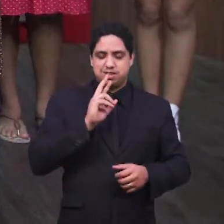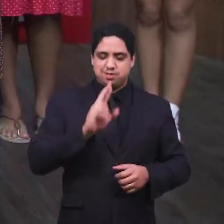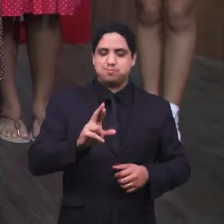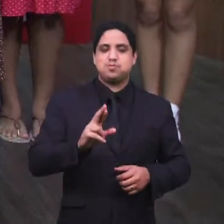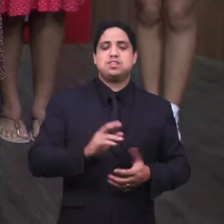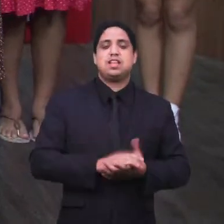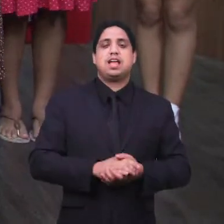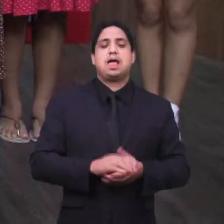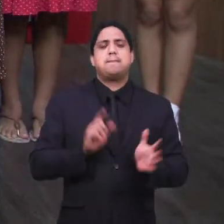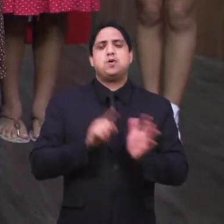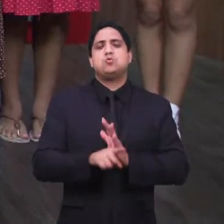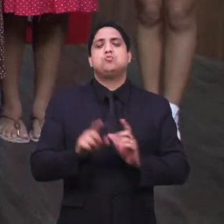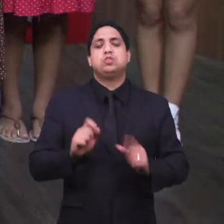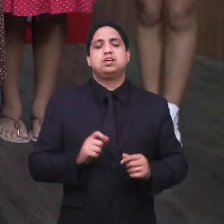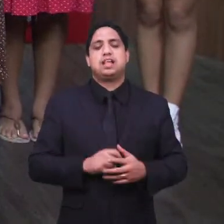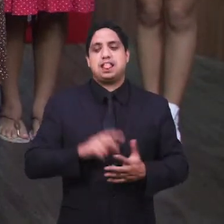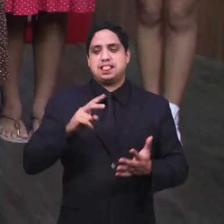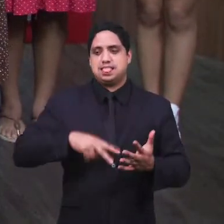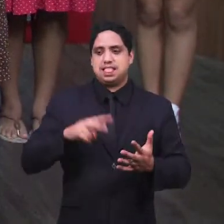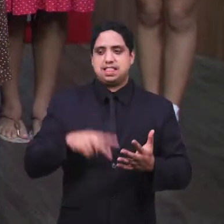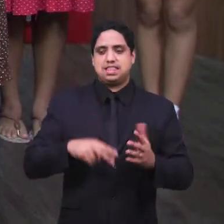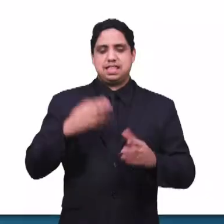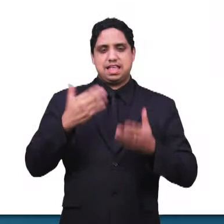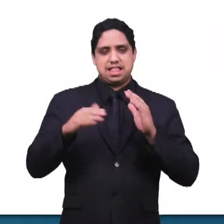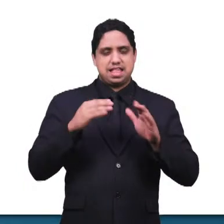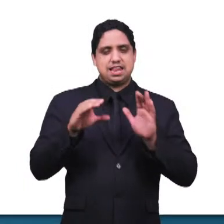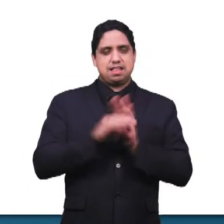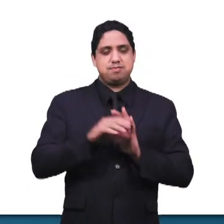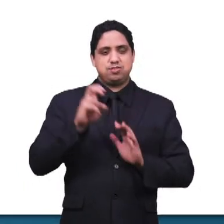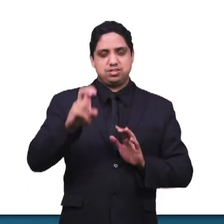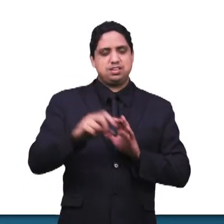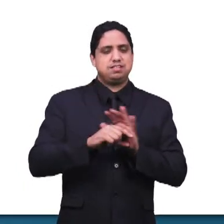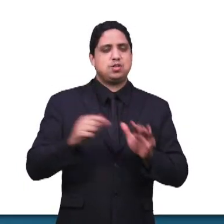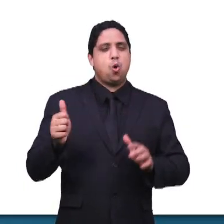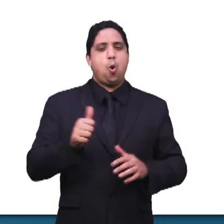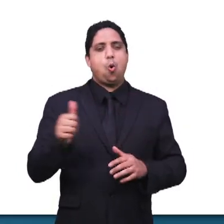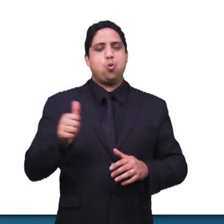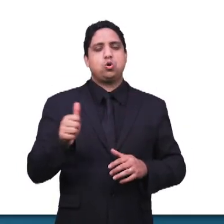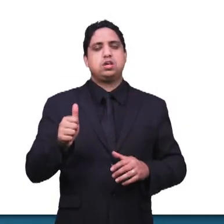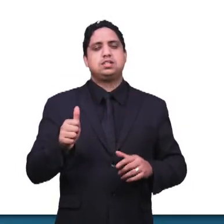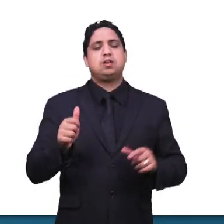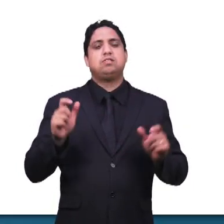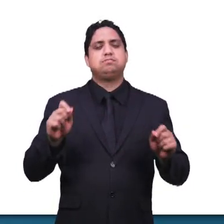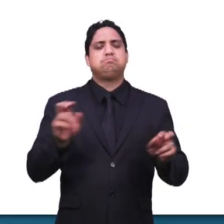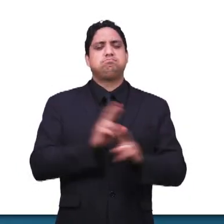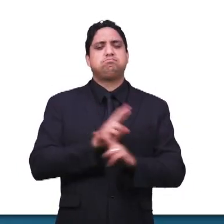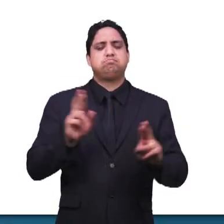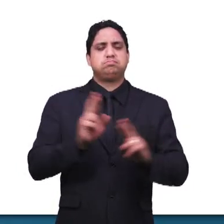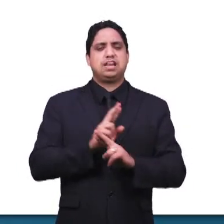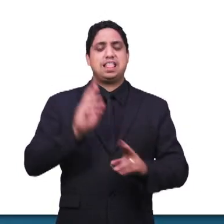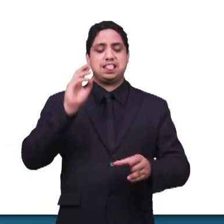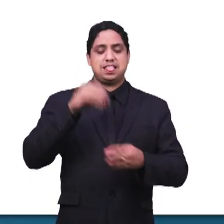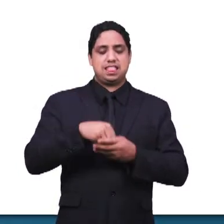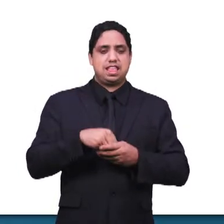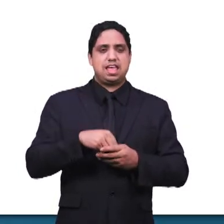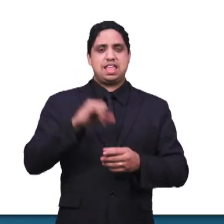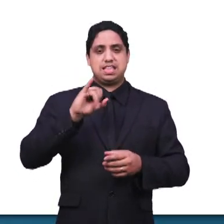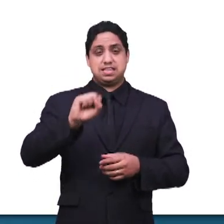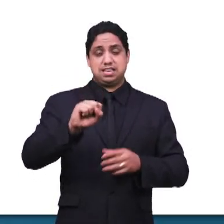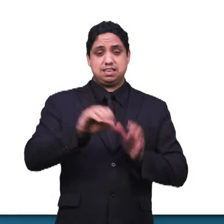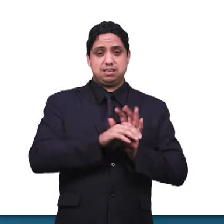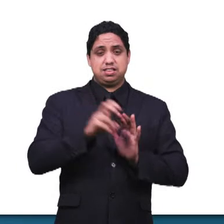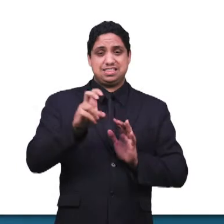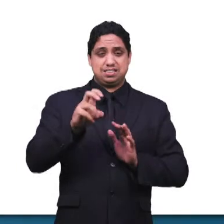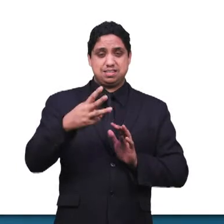sua resposta. A pergunta é a seguinte: lendo Cantares capítulo 5, verso 11, faça uma relação com o que está escrito em